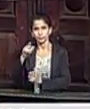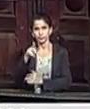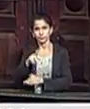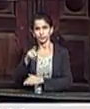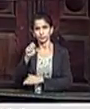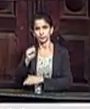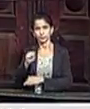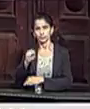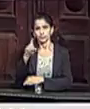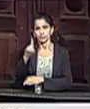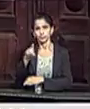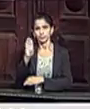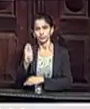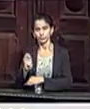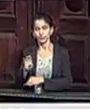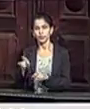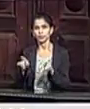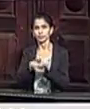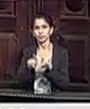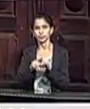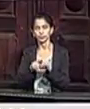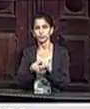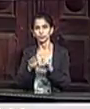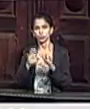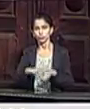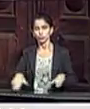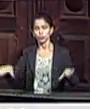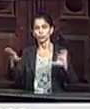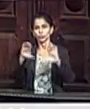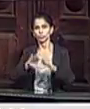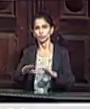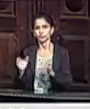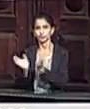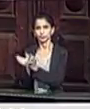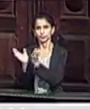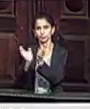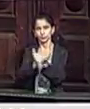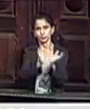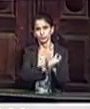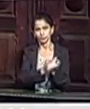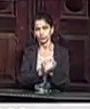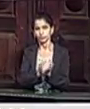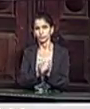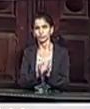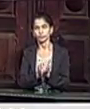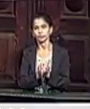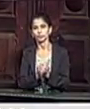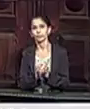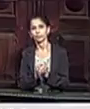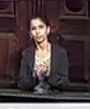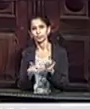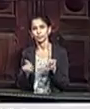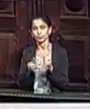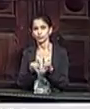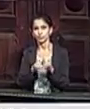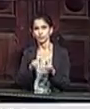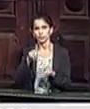PSDB, mas também a todas as outras bancadas, inclusive a do